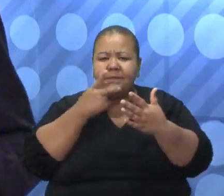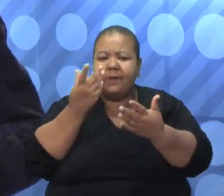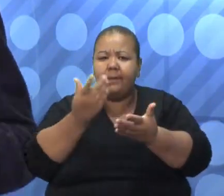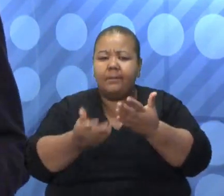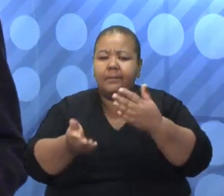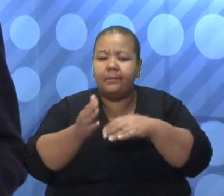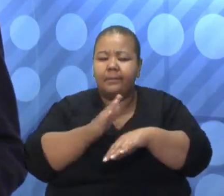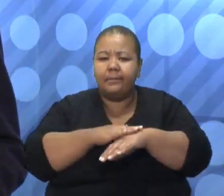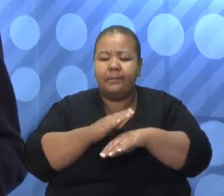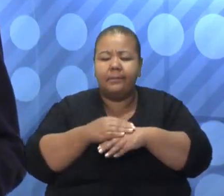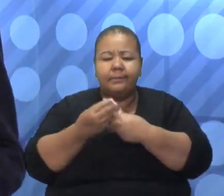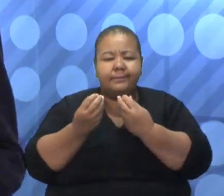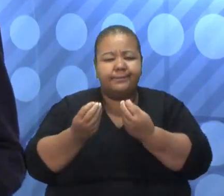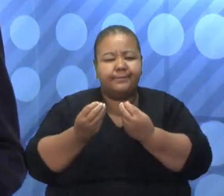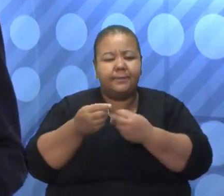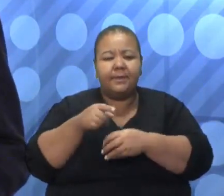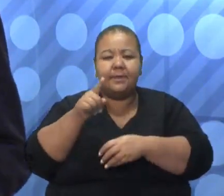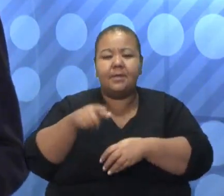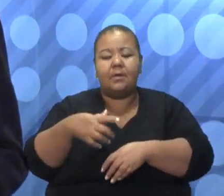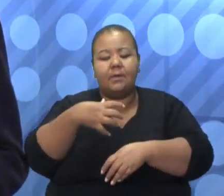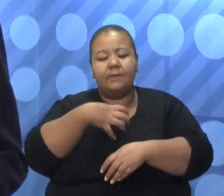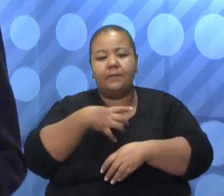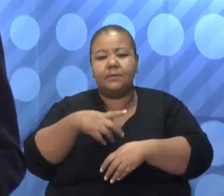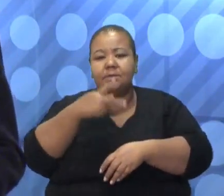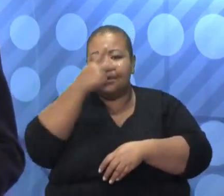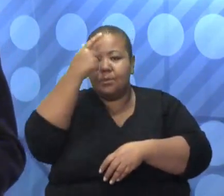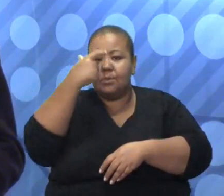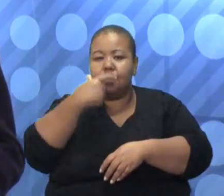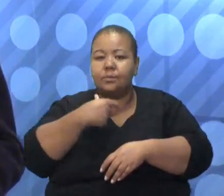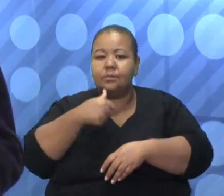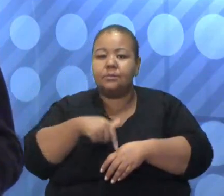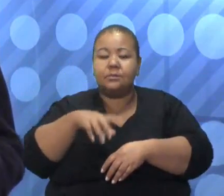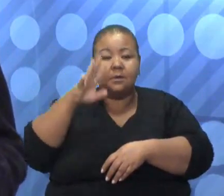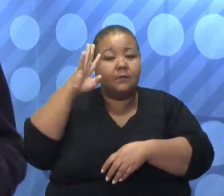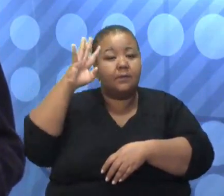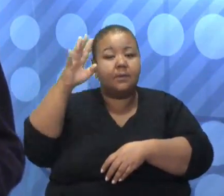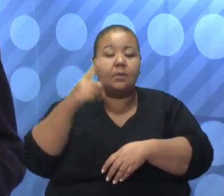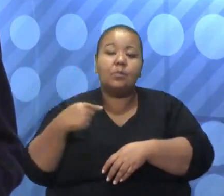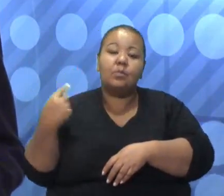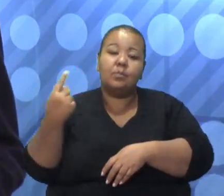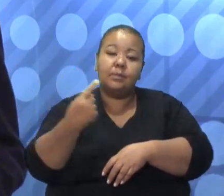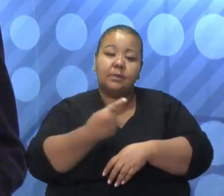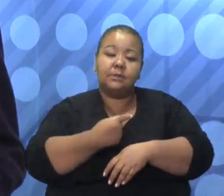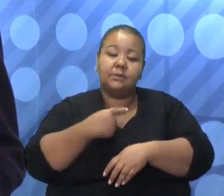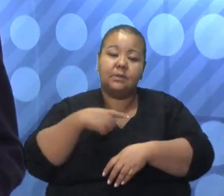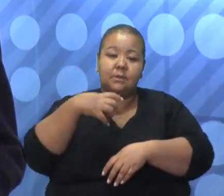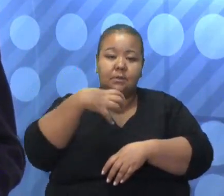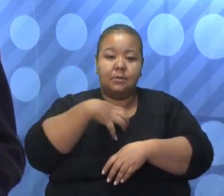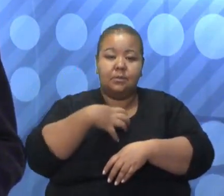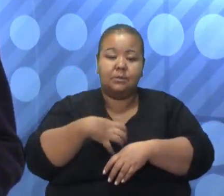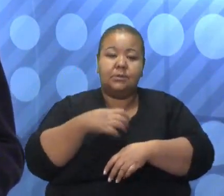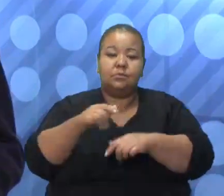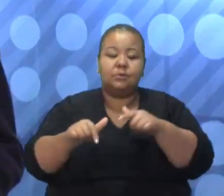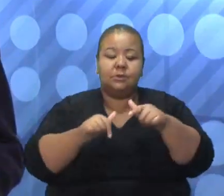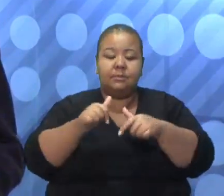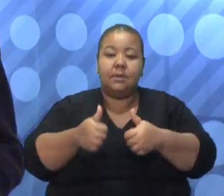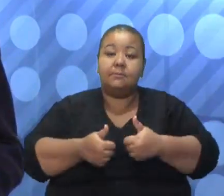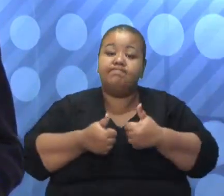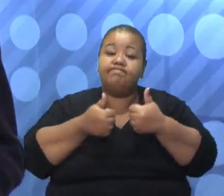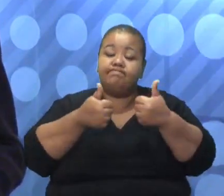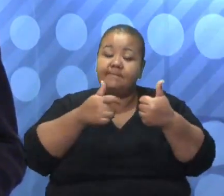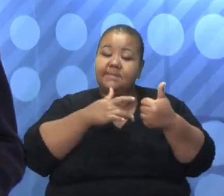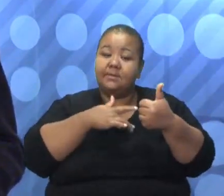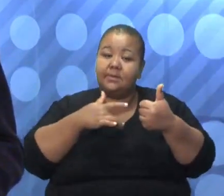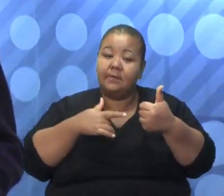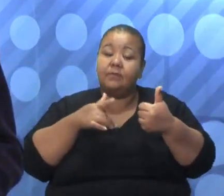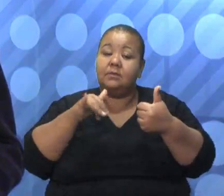né, ao formato do homem, à condição humana, isso é fundamental para que a gente tenha uma condição de trabalho salutar. E tem mais uma coisa,